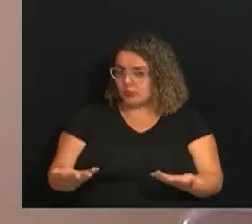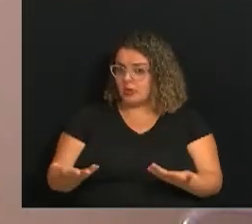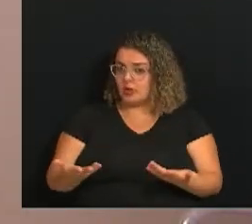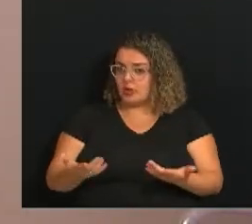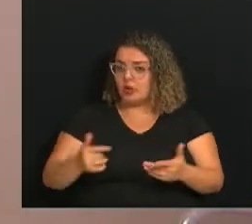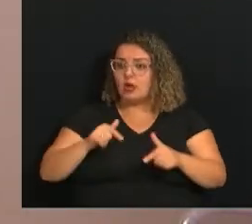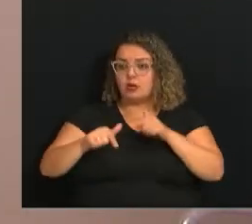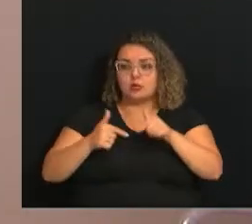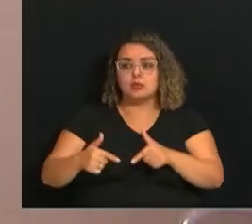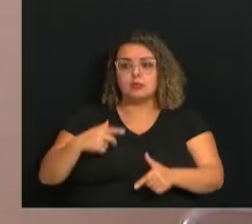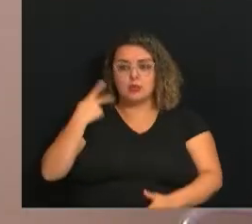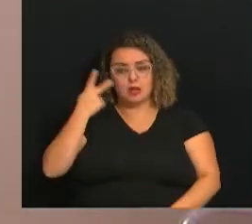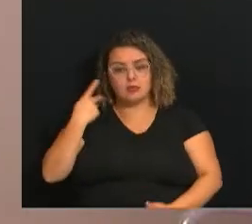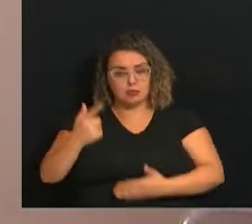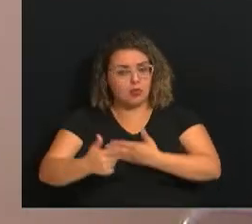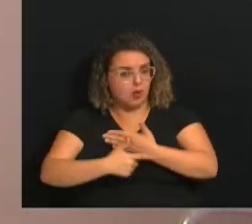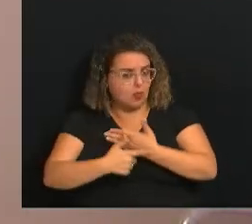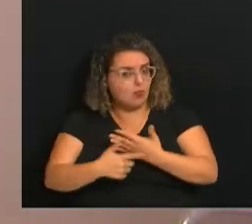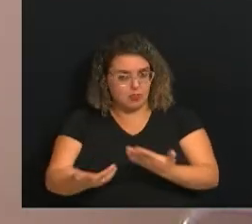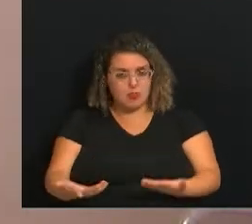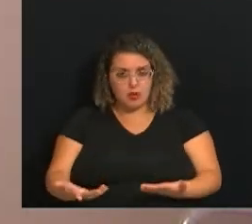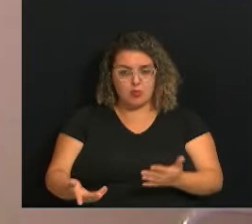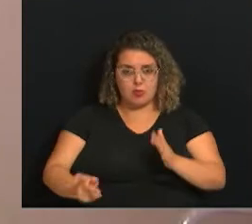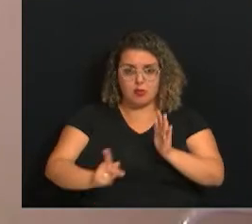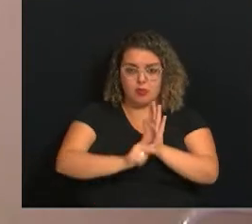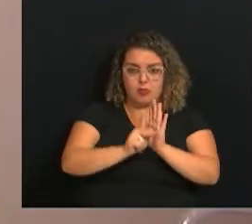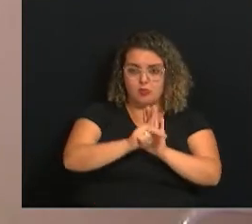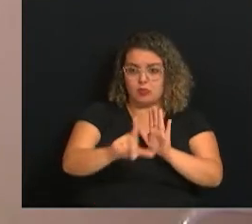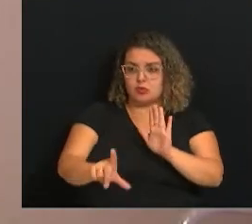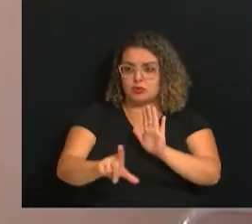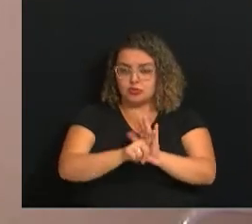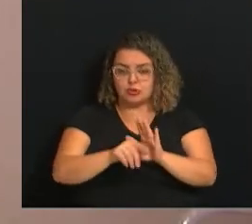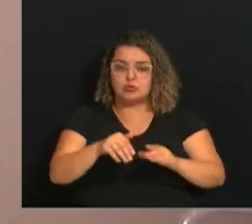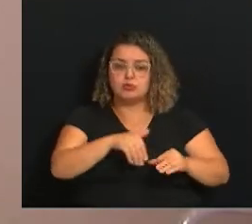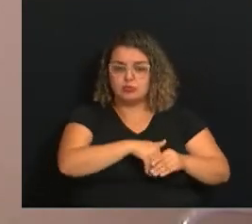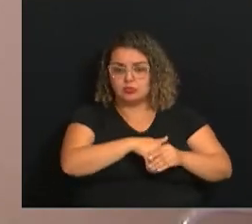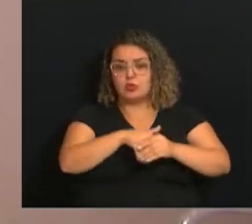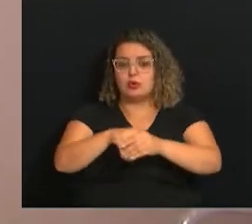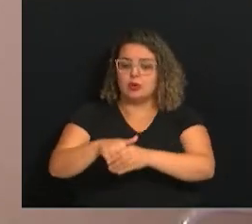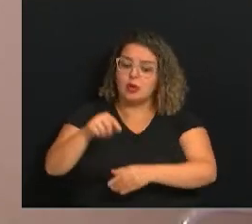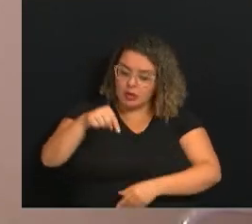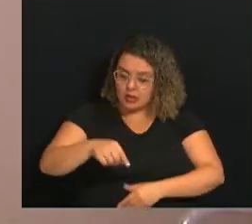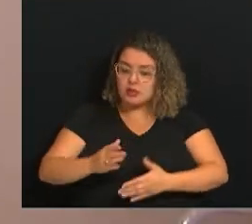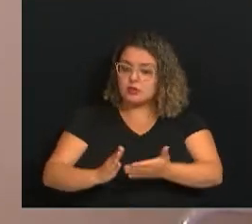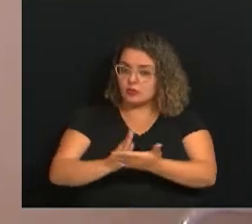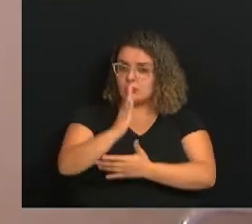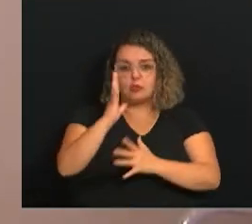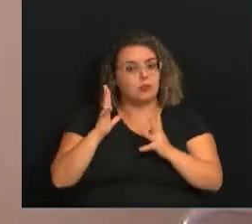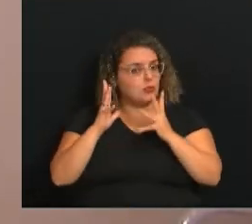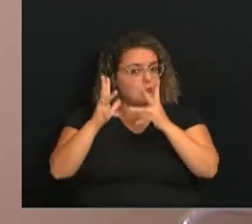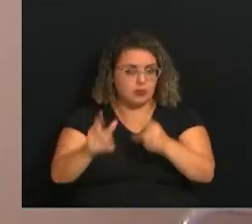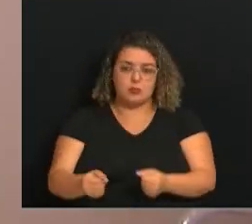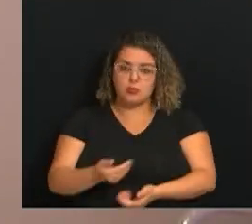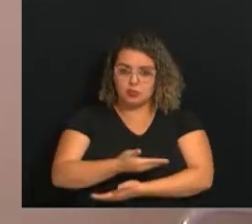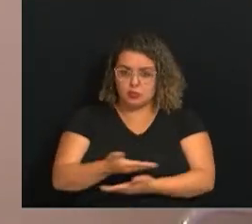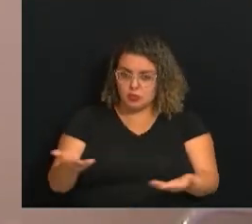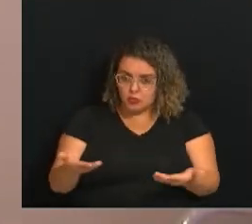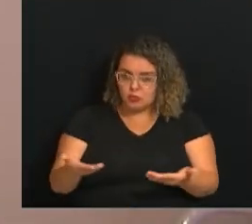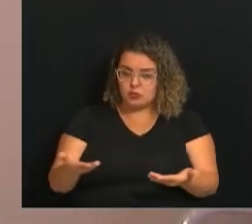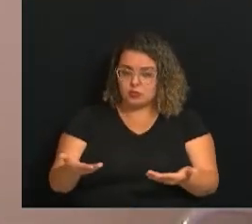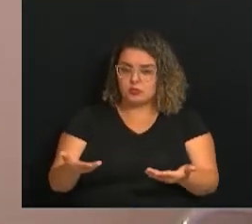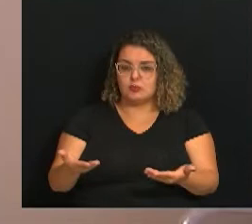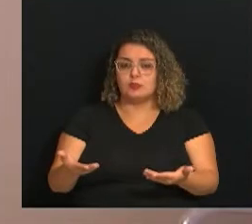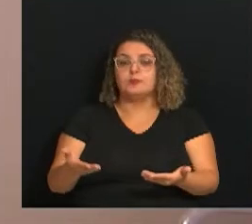vereador. Isso é um projeto de lei que é votado. Esse, no caso, foi aprovado por unanimidade, né?